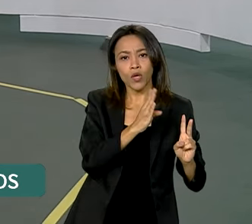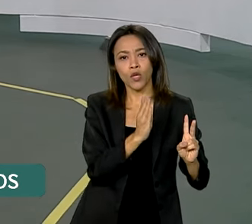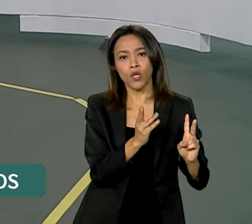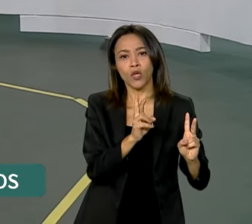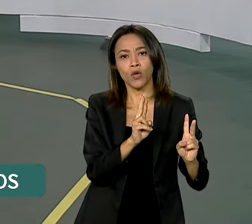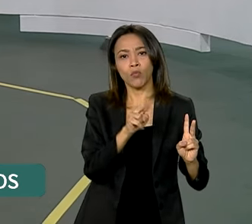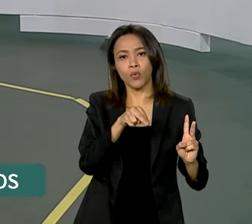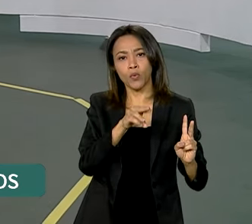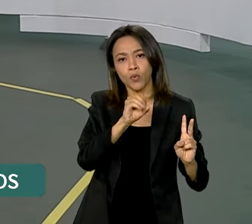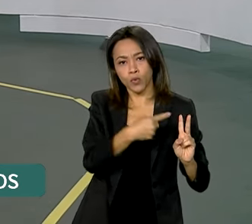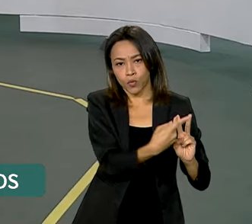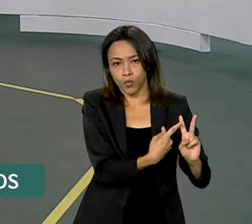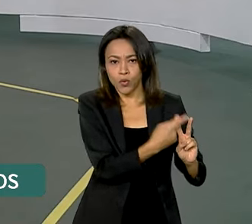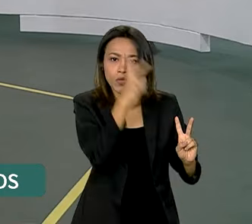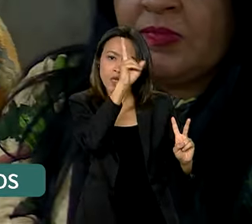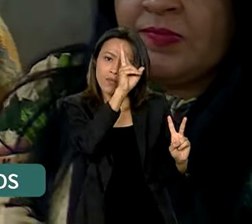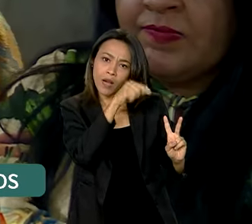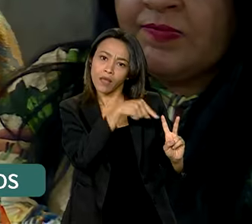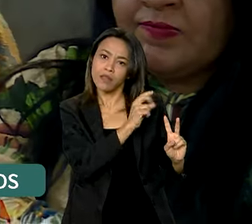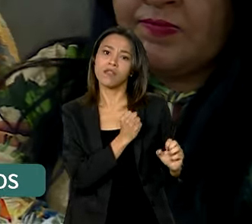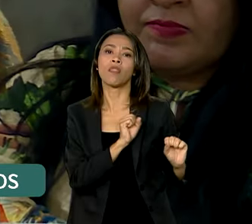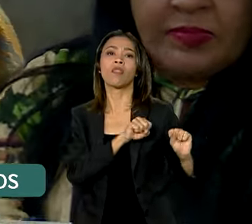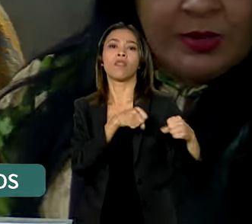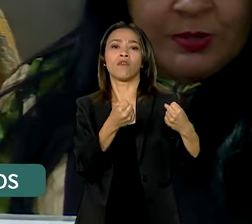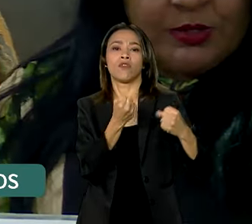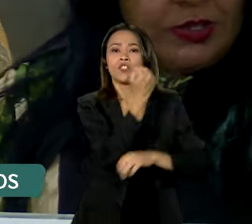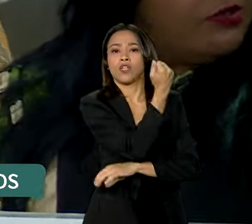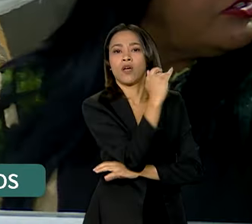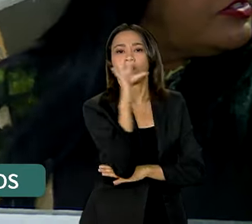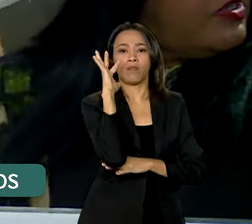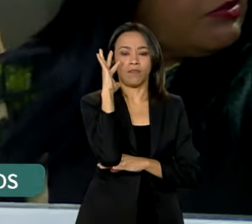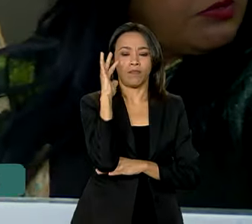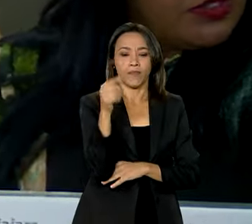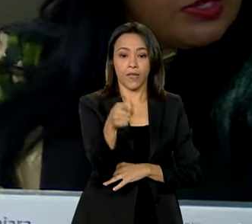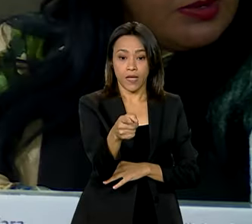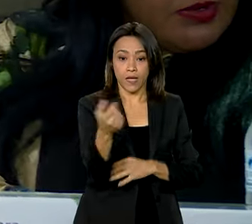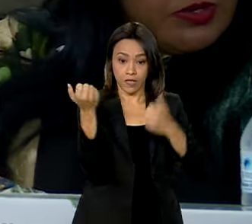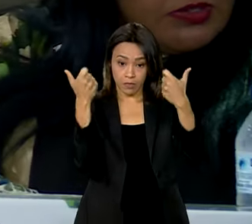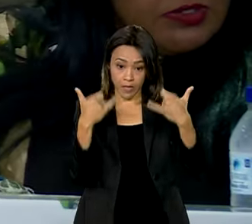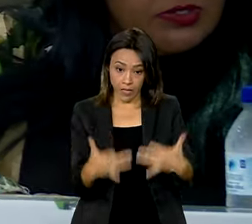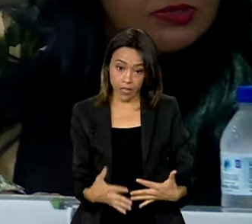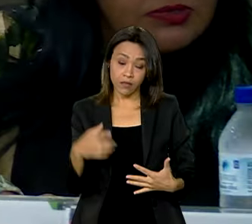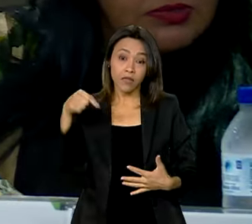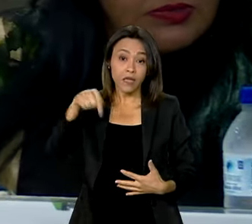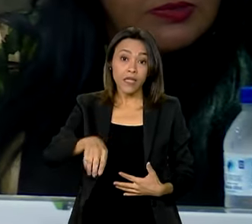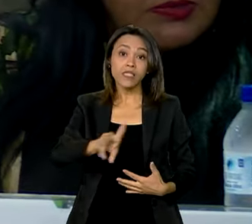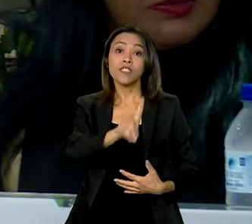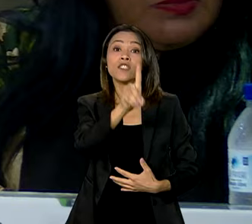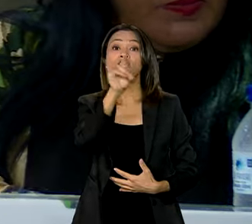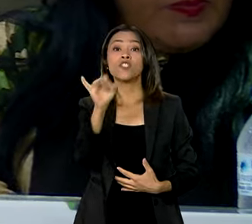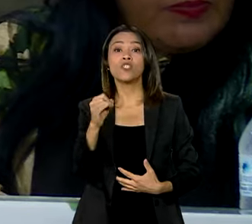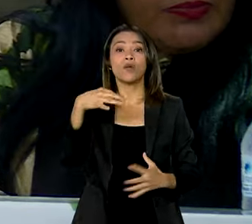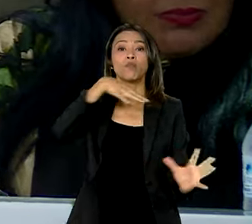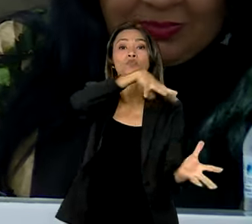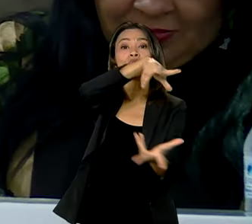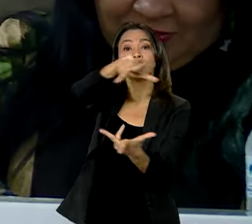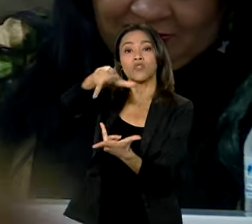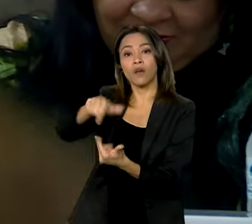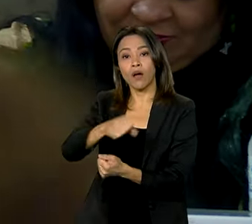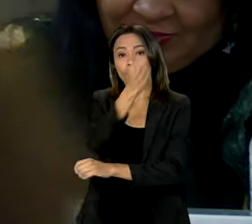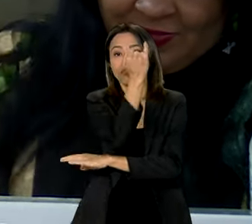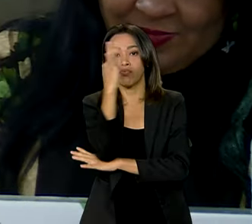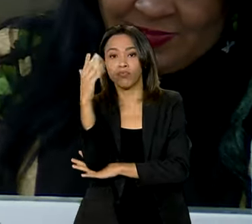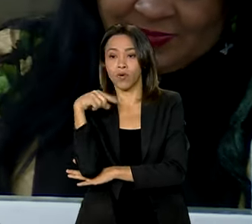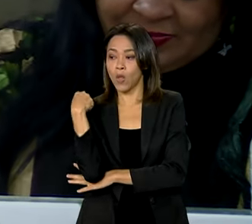cooperar pela defesa da Amazônia. Nesse Dia Mundial do Meio Ambiente, nós estamos aqui